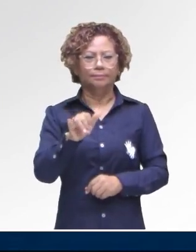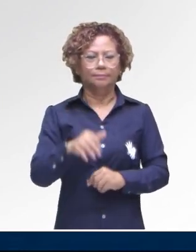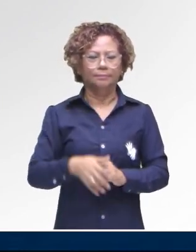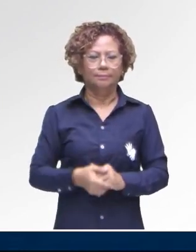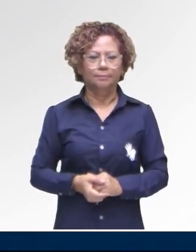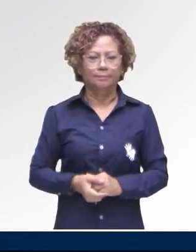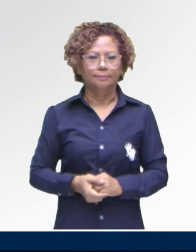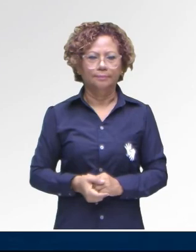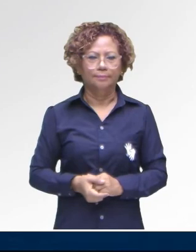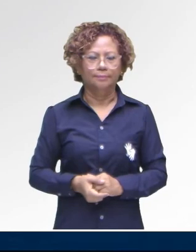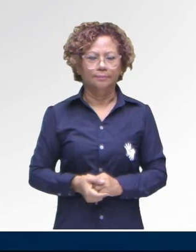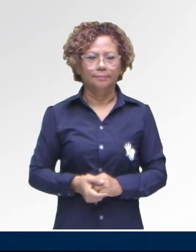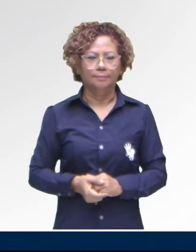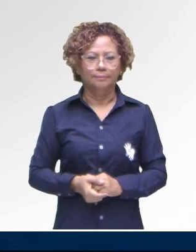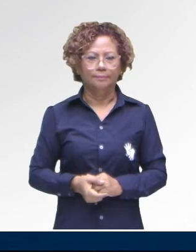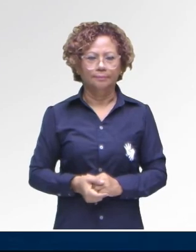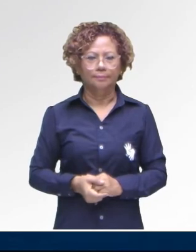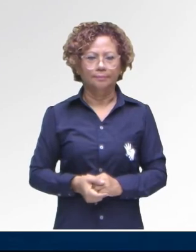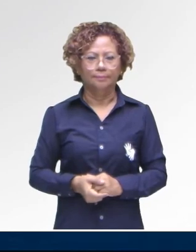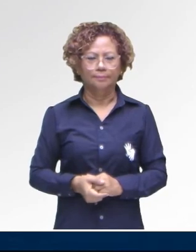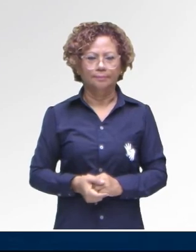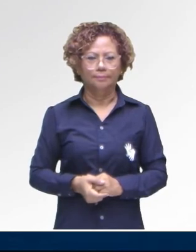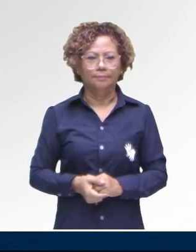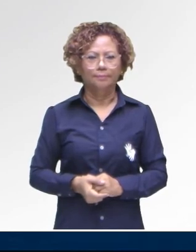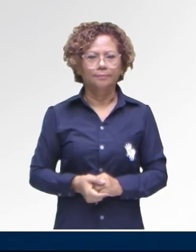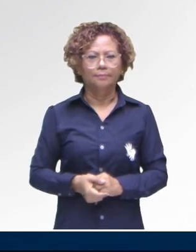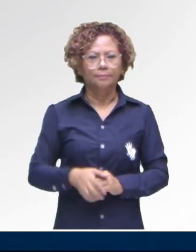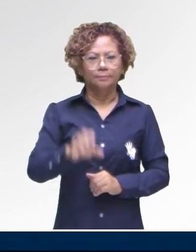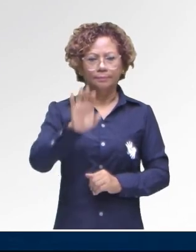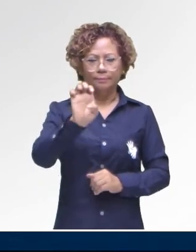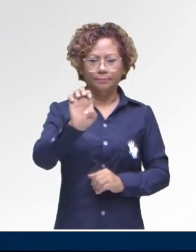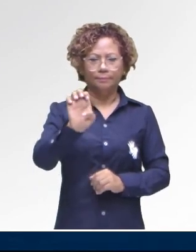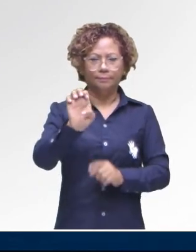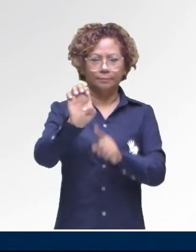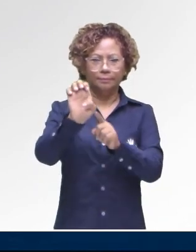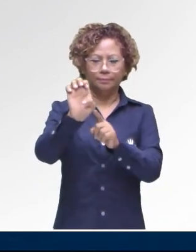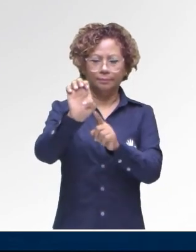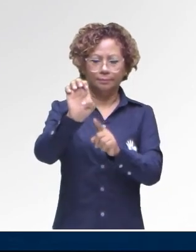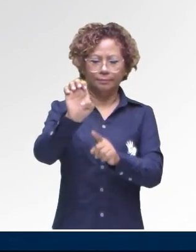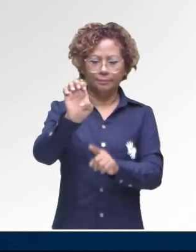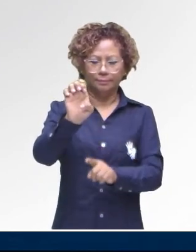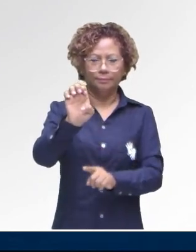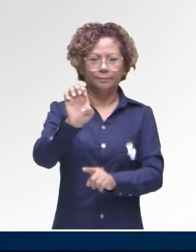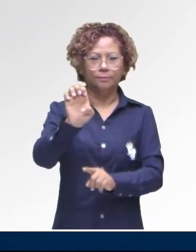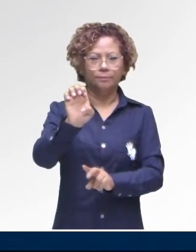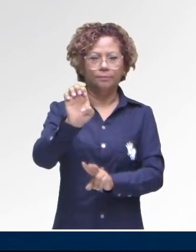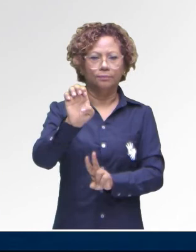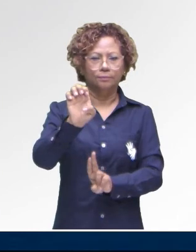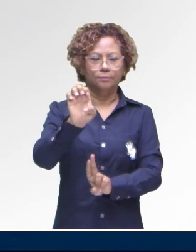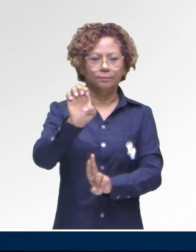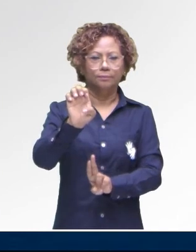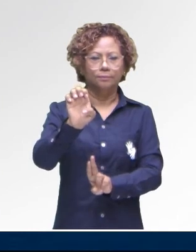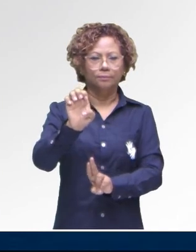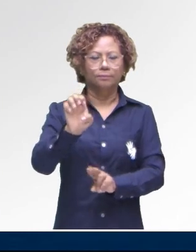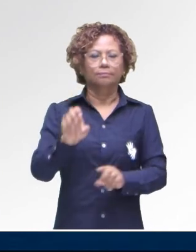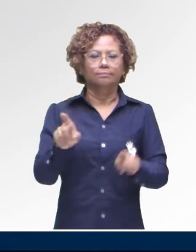Maiúsculos. E U, outro segmento, né?